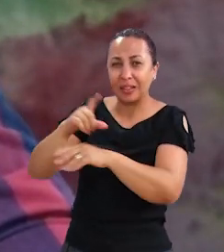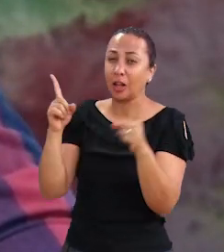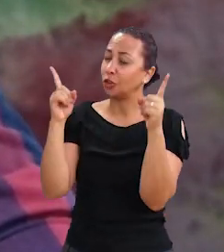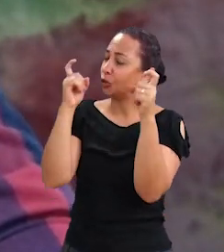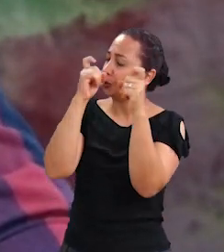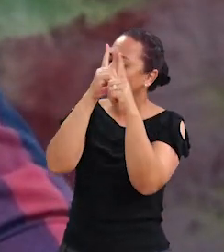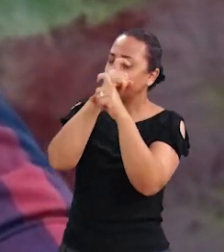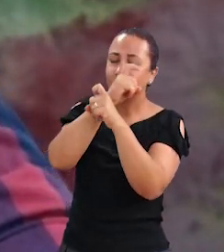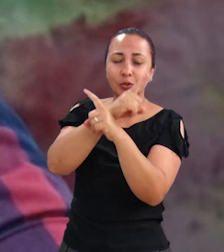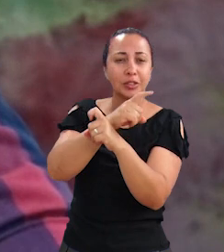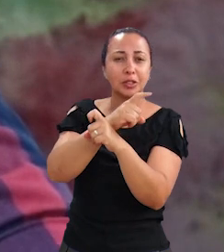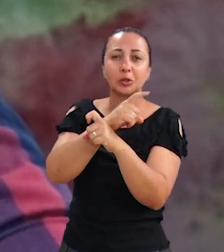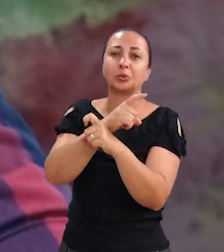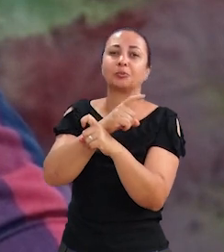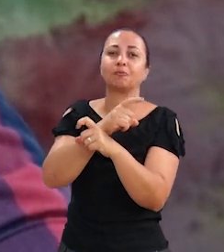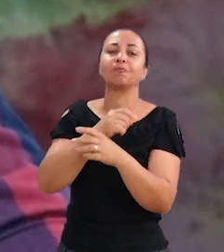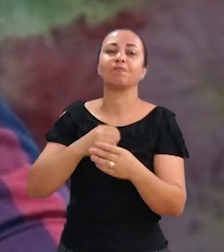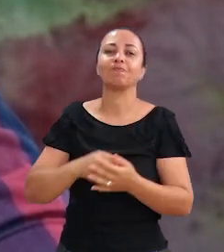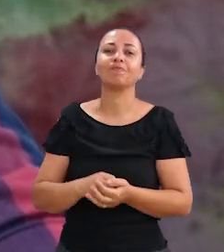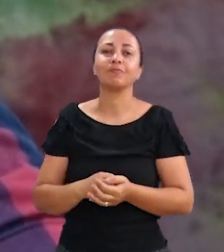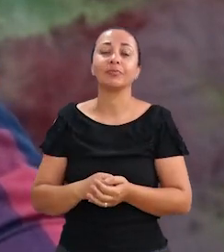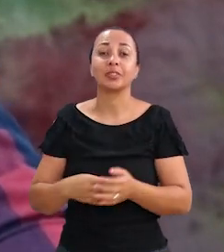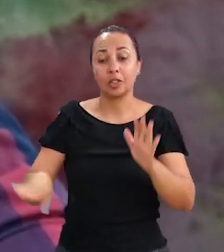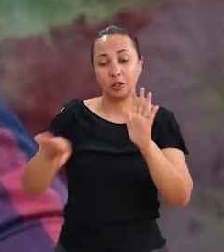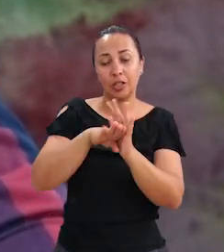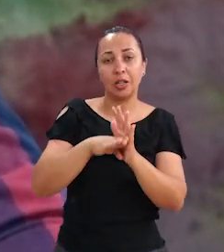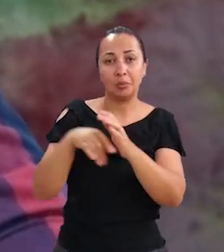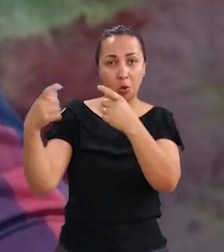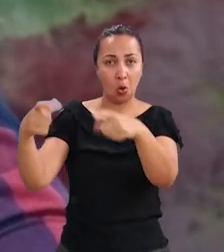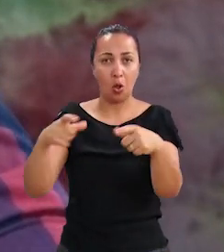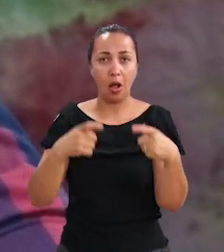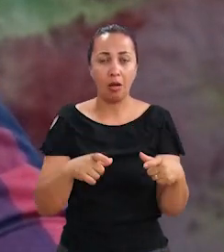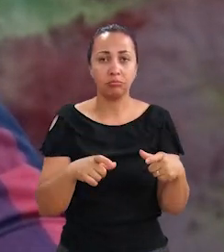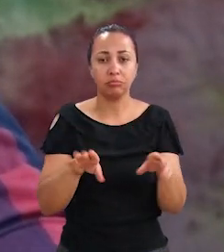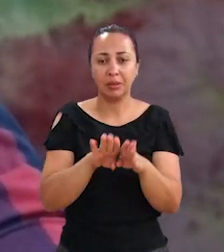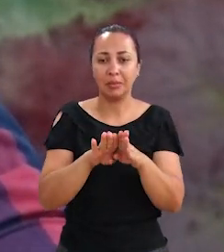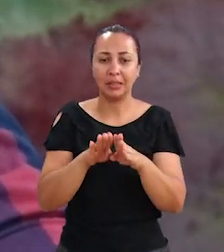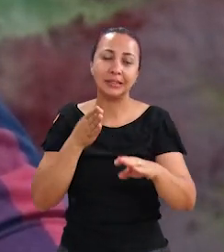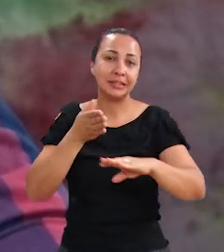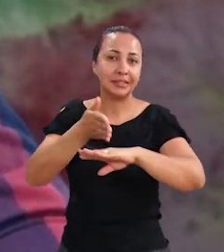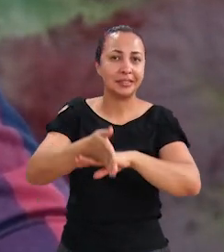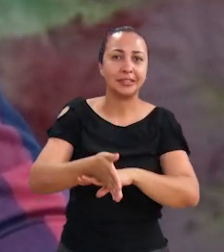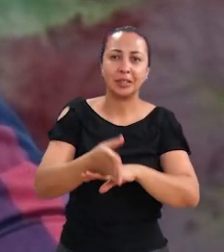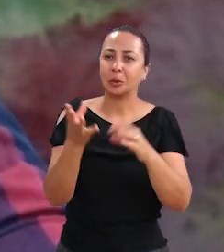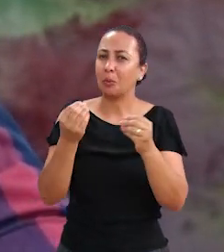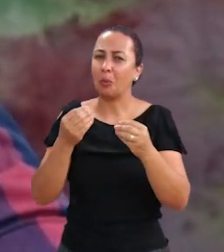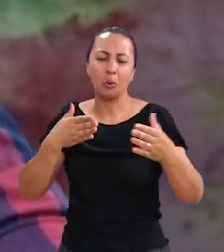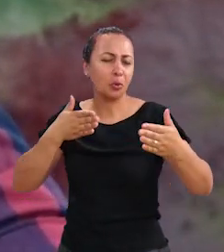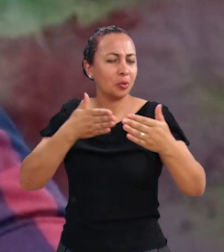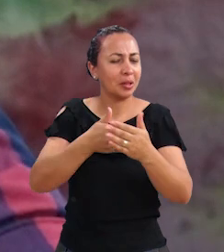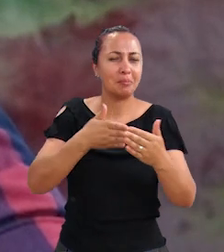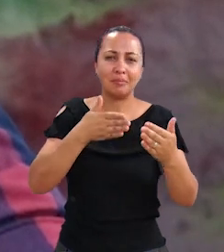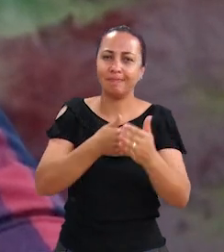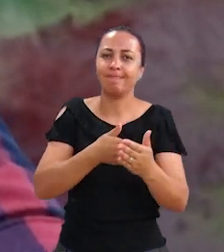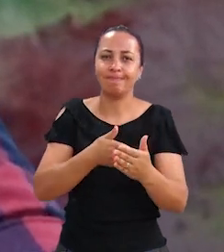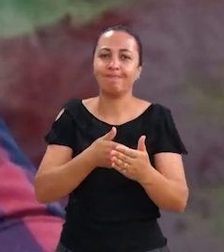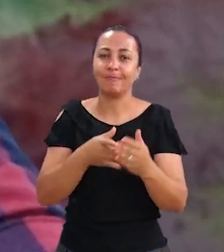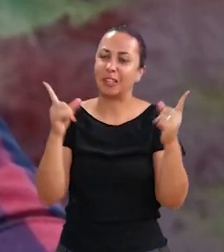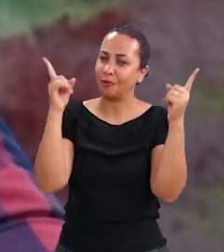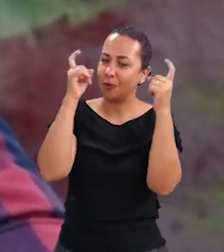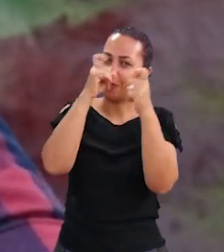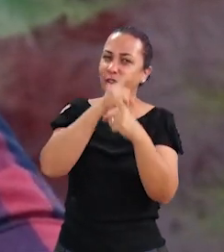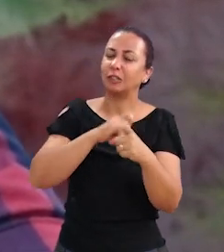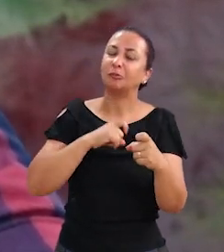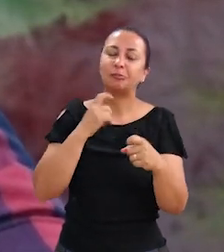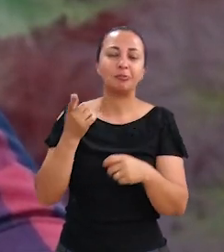né, de difícil circulação, chegamos a locais de acesso muito